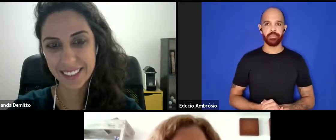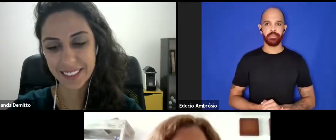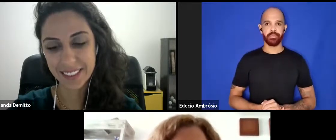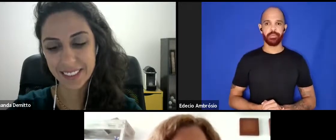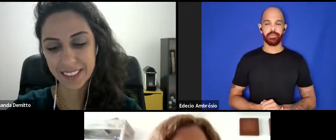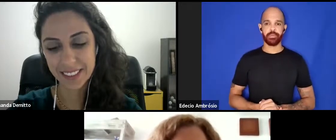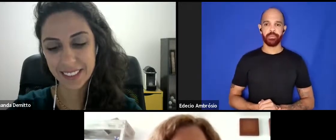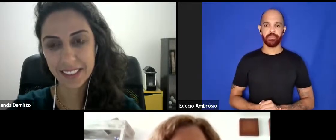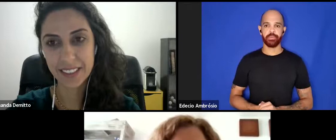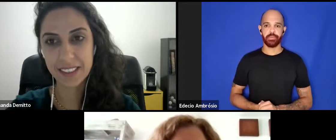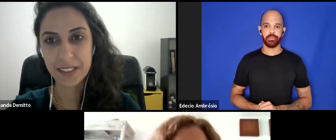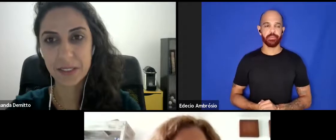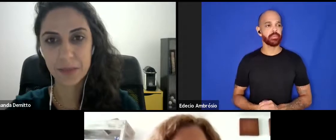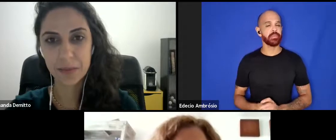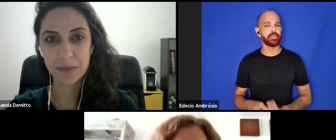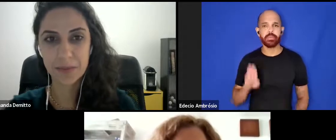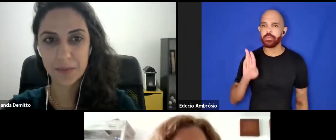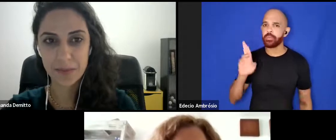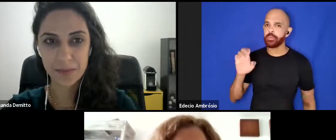Claro. Bruno?